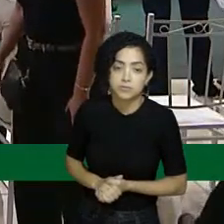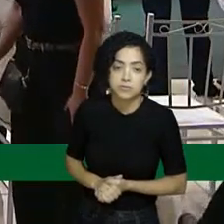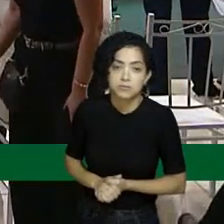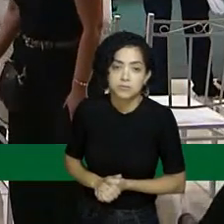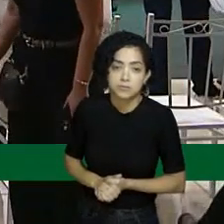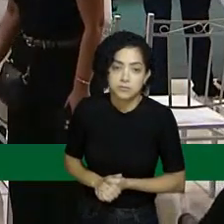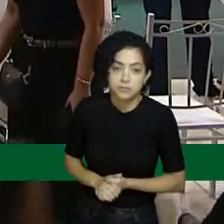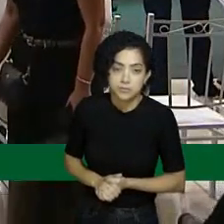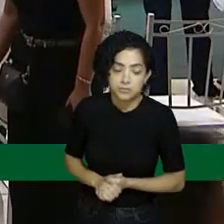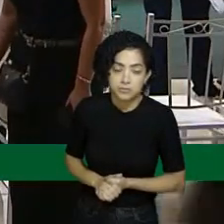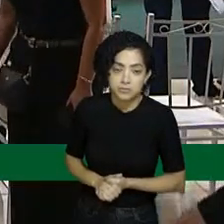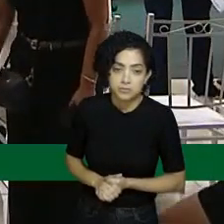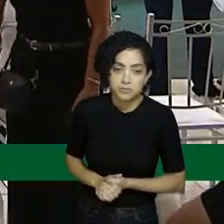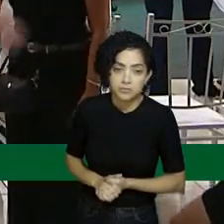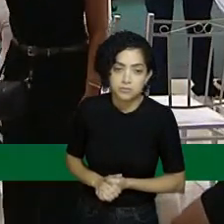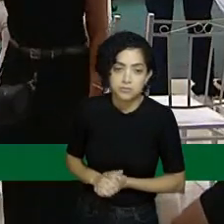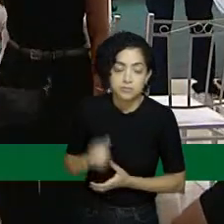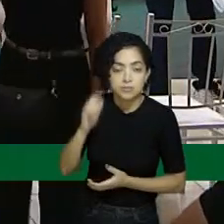hoje.